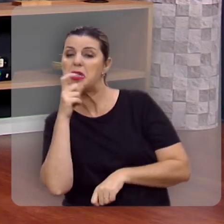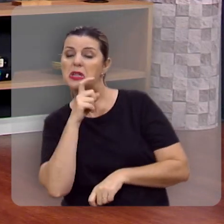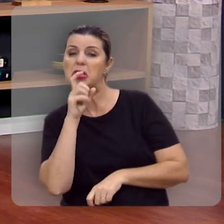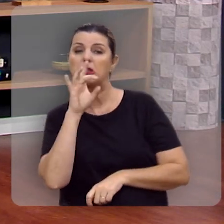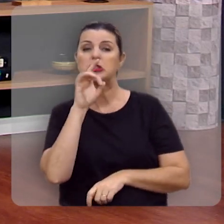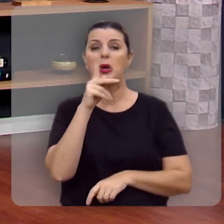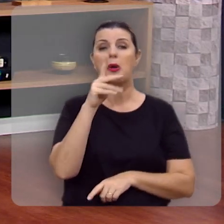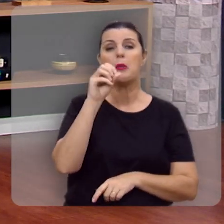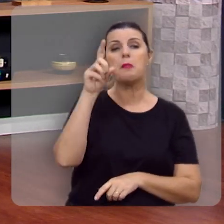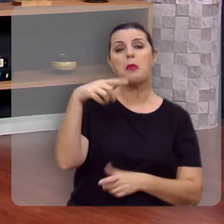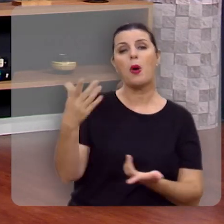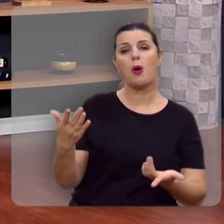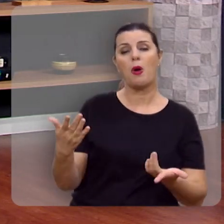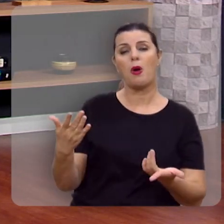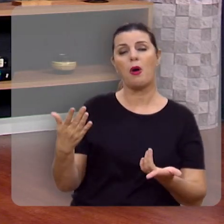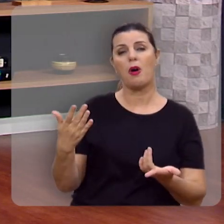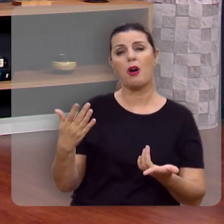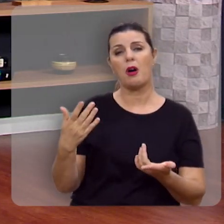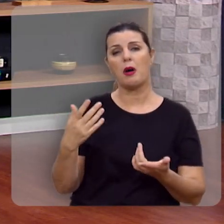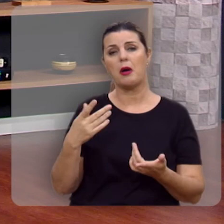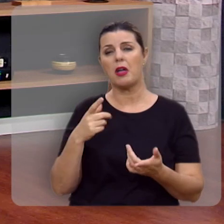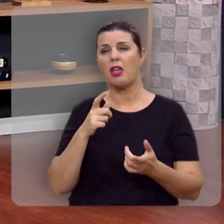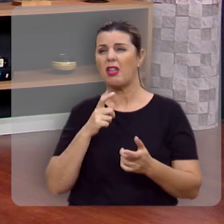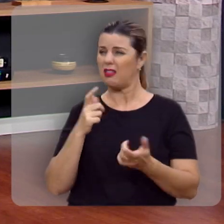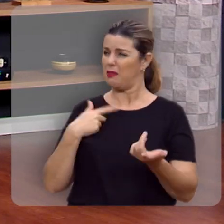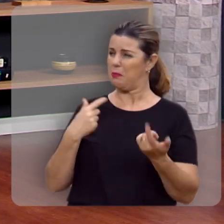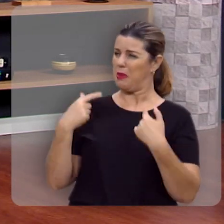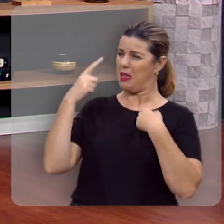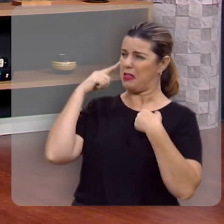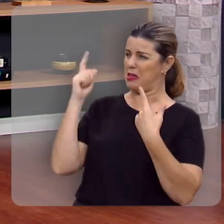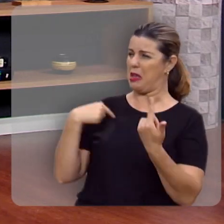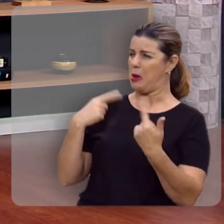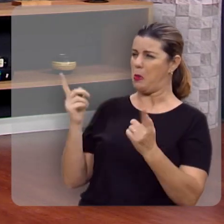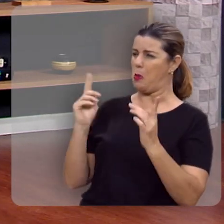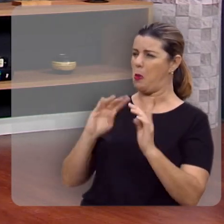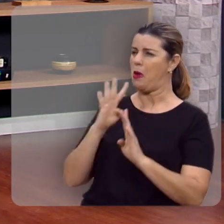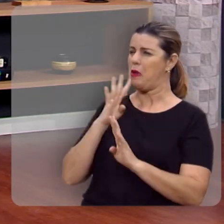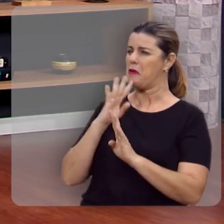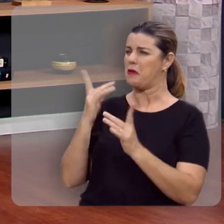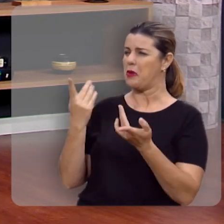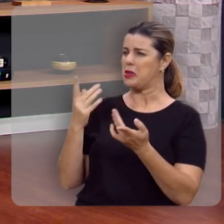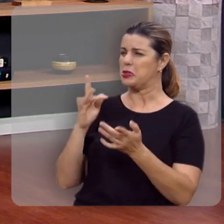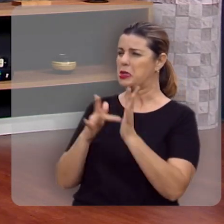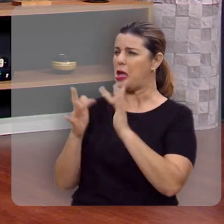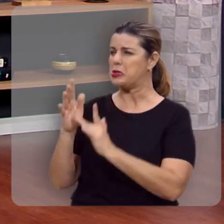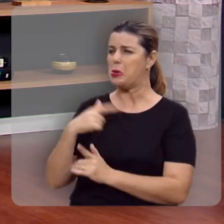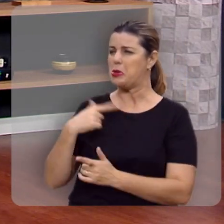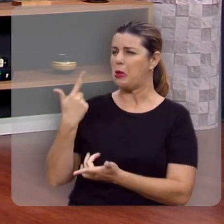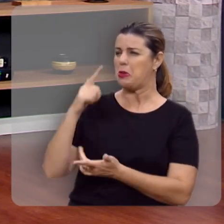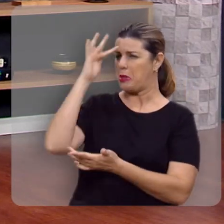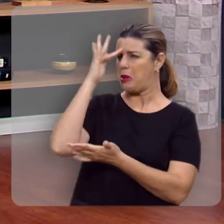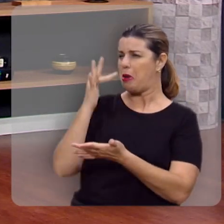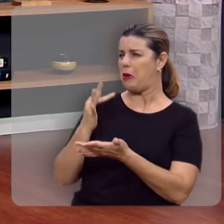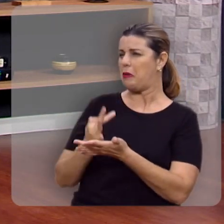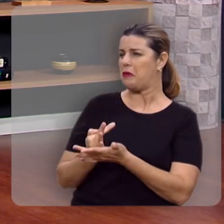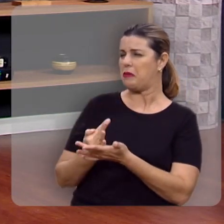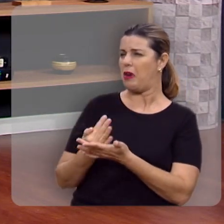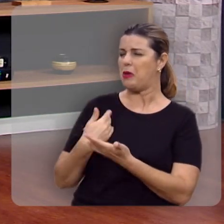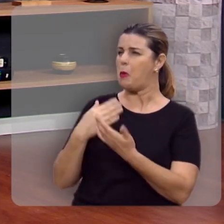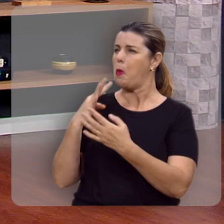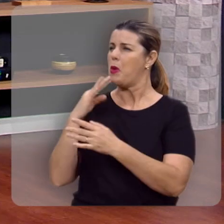pó. Negou seu nome, negou sua fé, negou seu discipulado, negou seu apostolado, negou seu